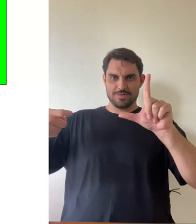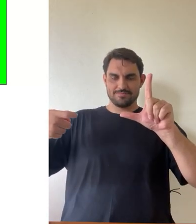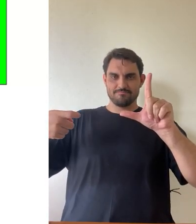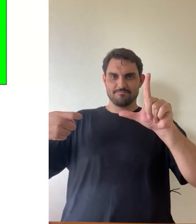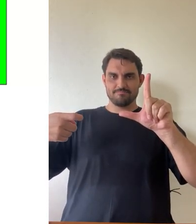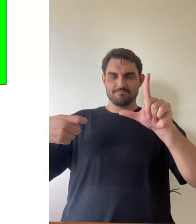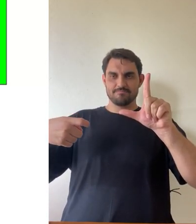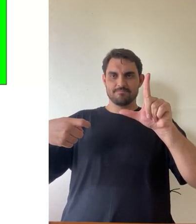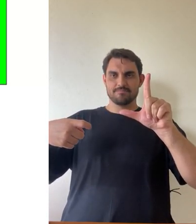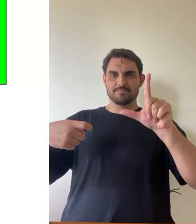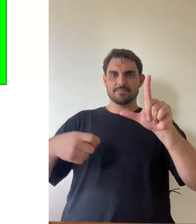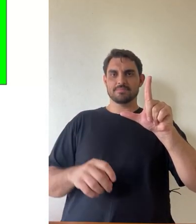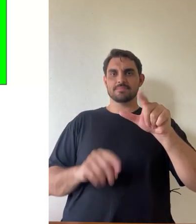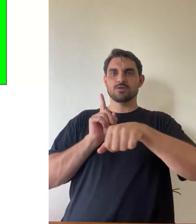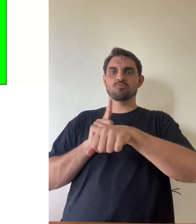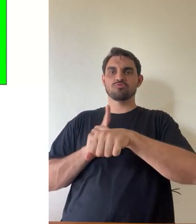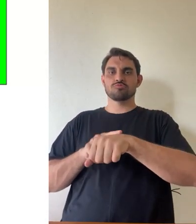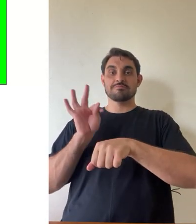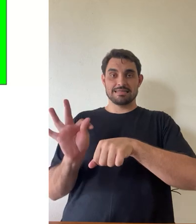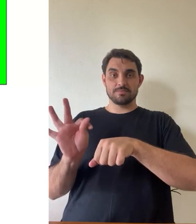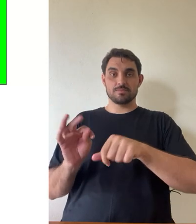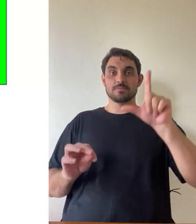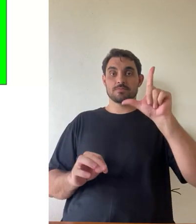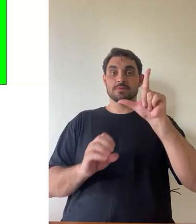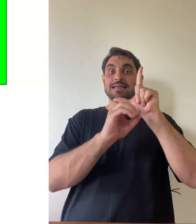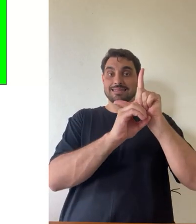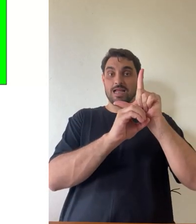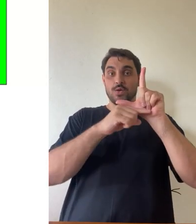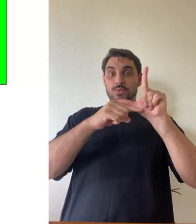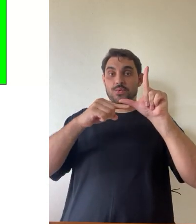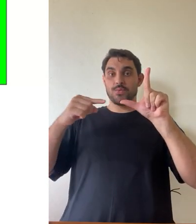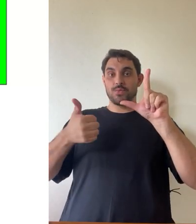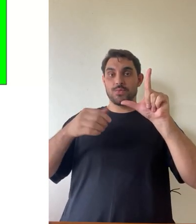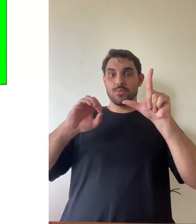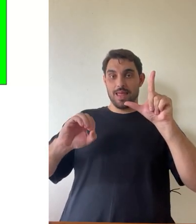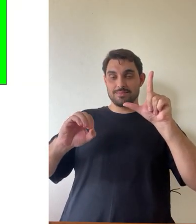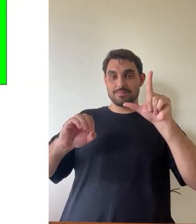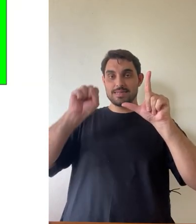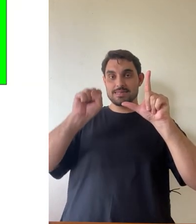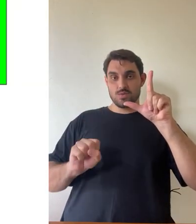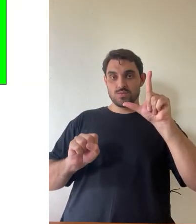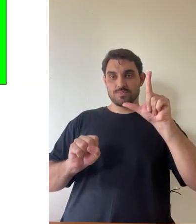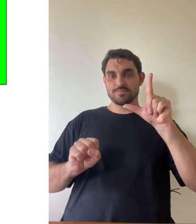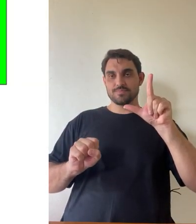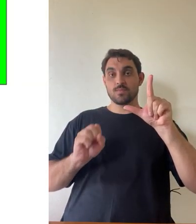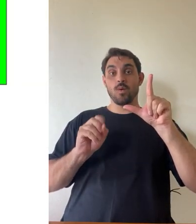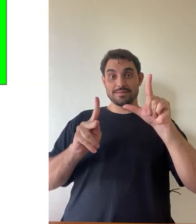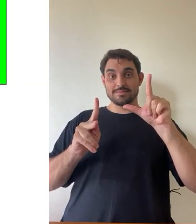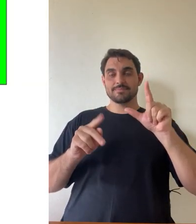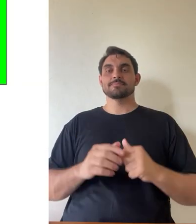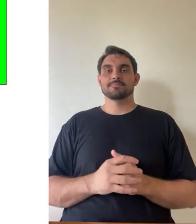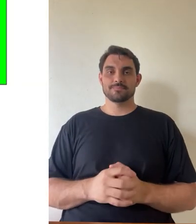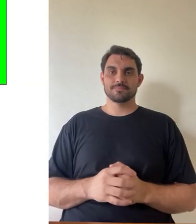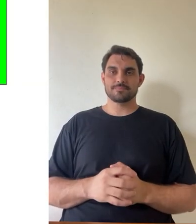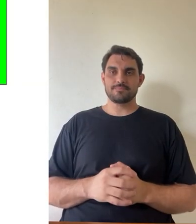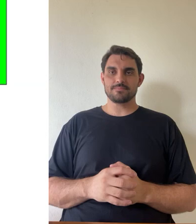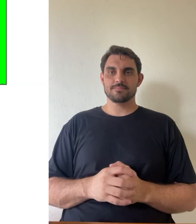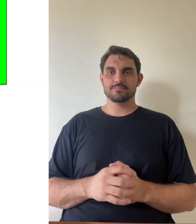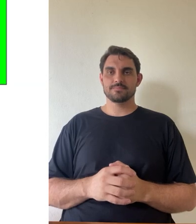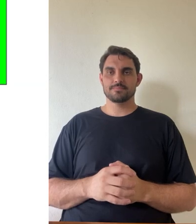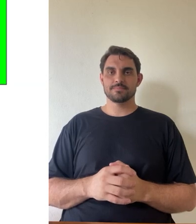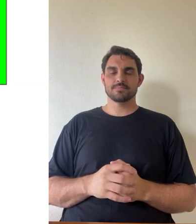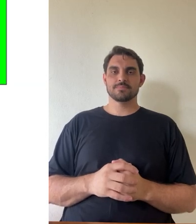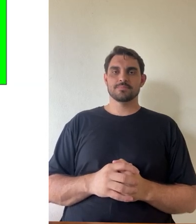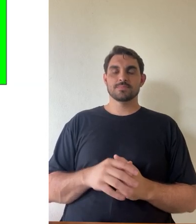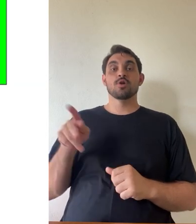tempo, o tempo. Então, saiu do 0, foi até o 10 segundos, ok? Bom, ainda no